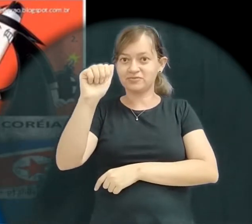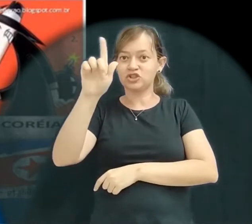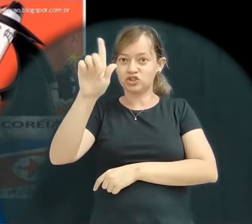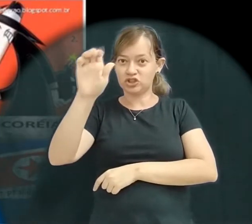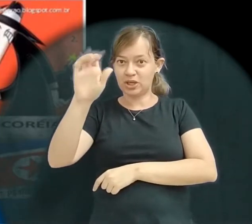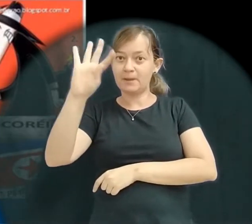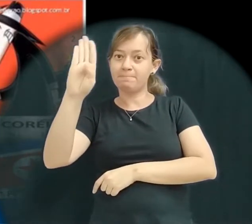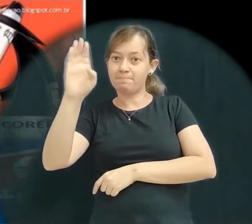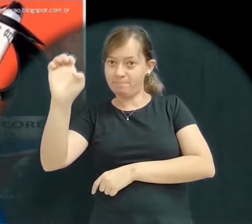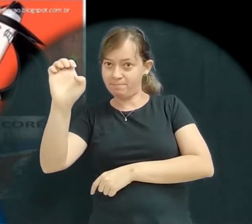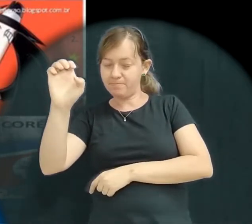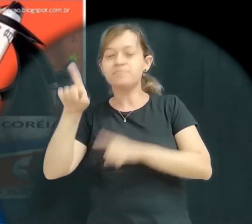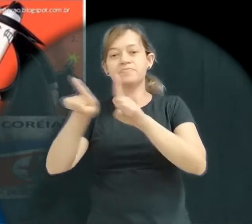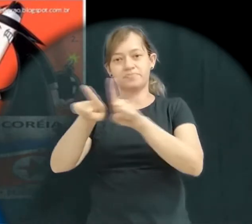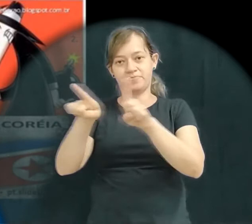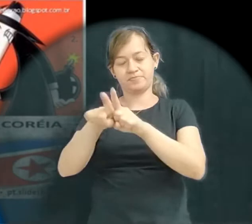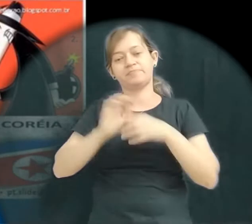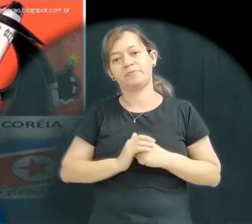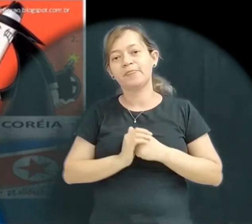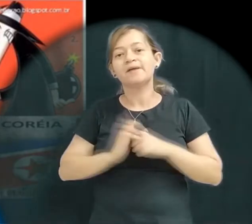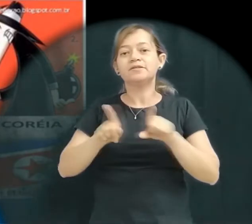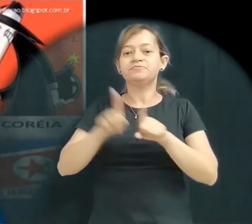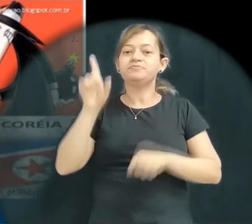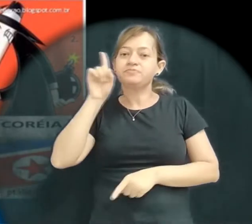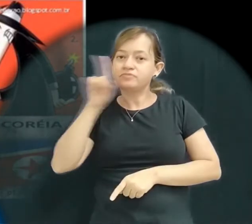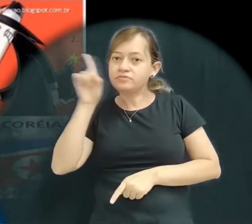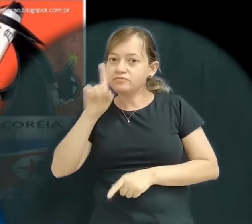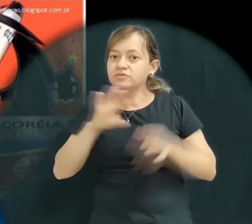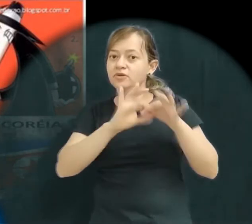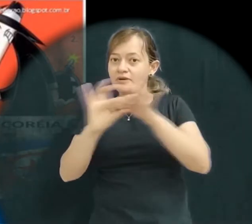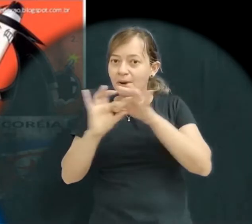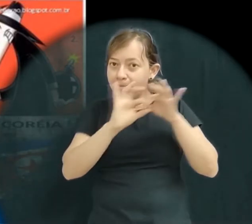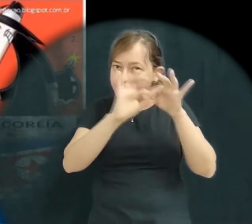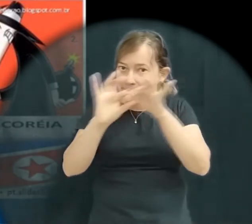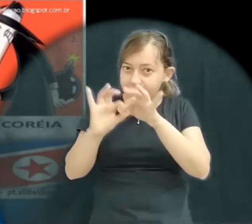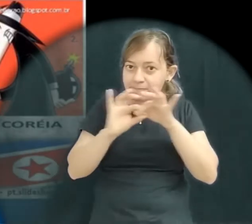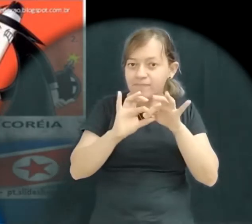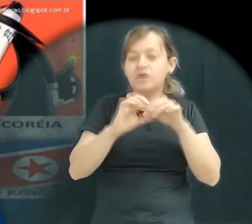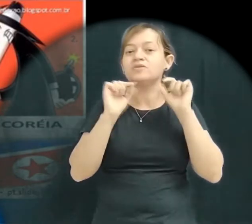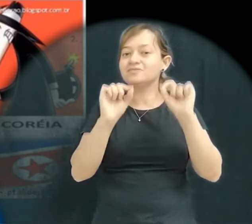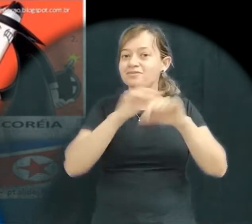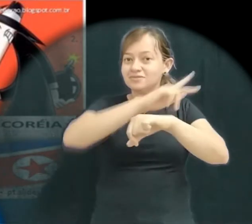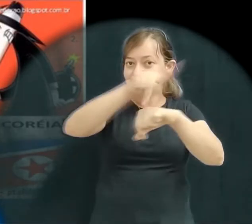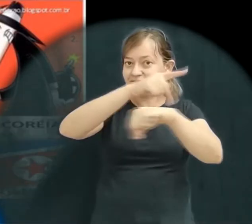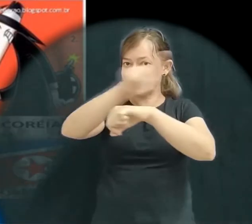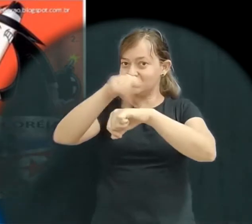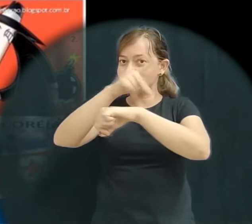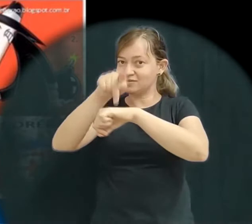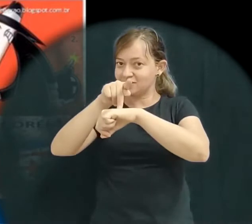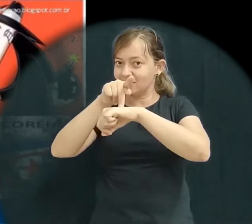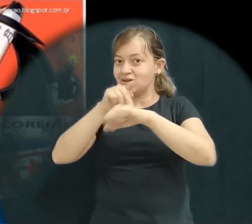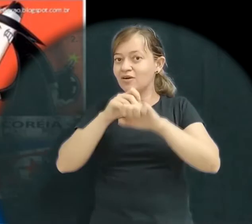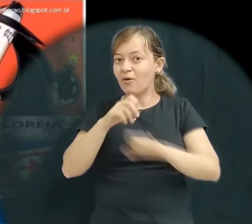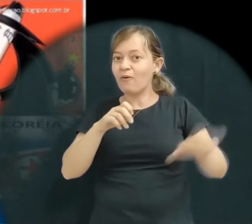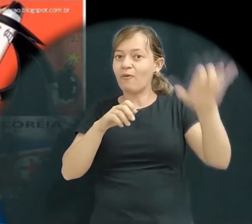outros governos, como por exemplo os Estados Unidos, formou aliança com países